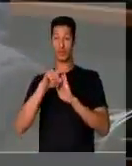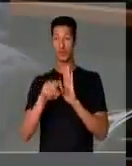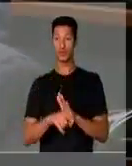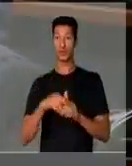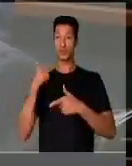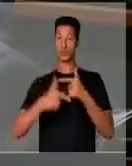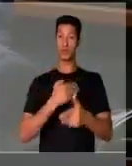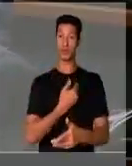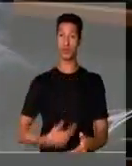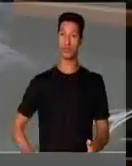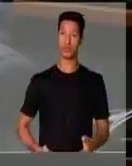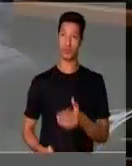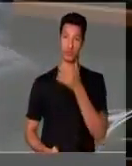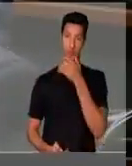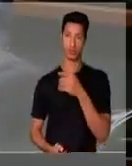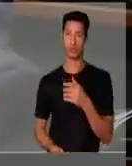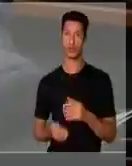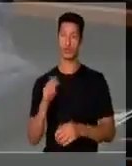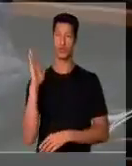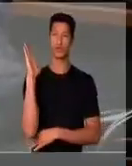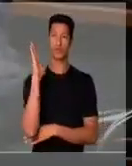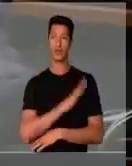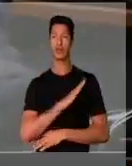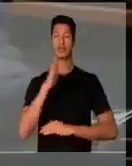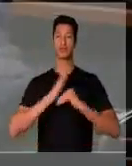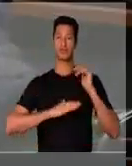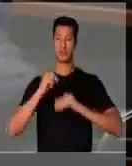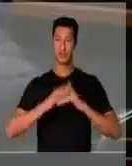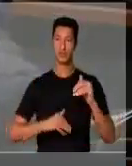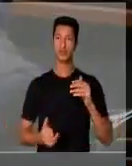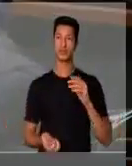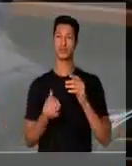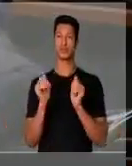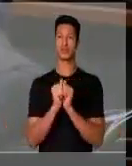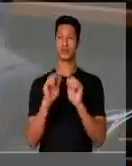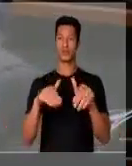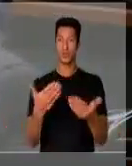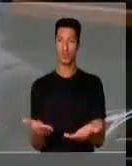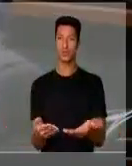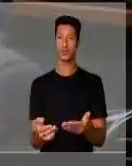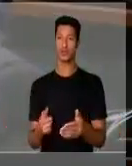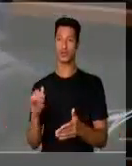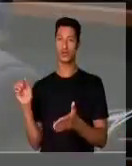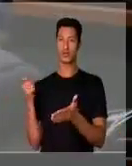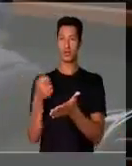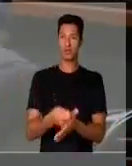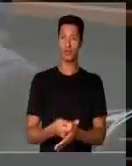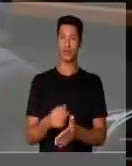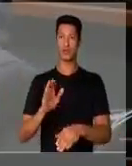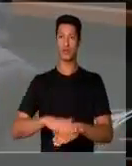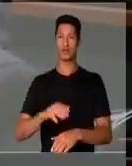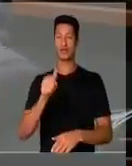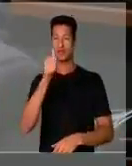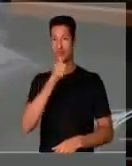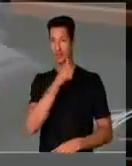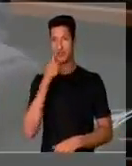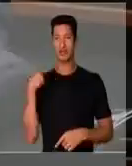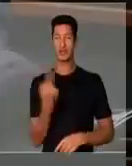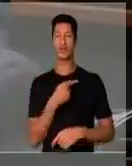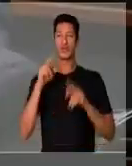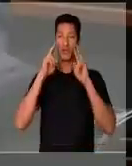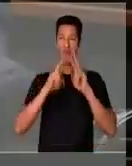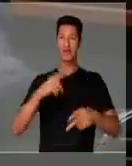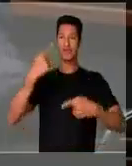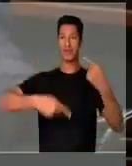aqui os servidores públicos, as maldades praticadas quando você impõe maiores sacrifícios, e nós